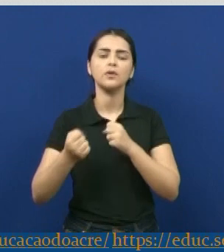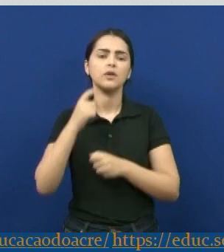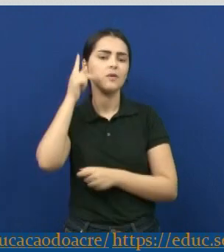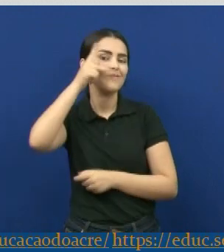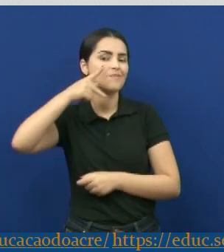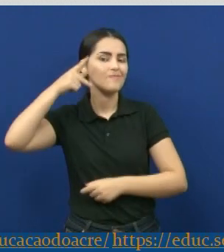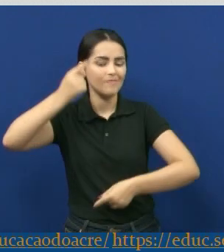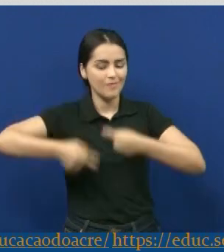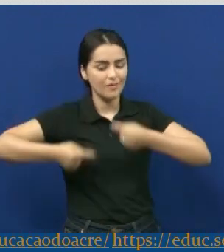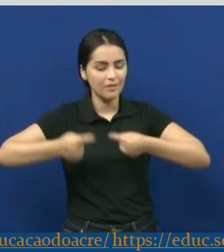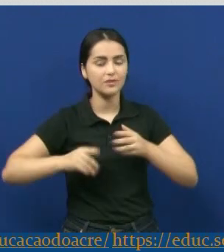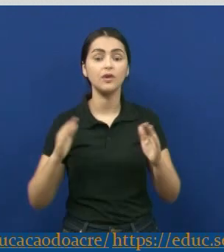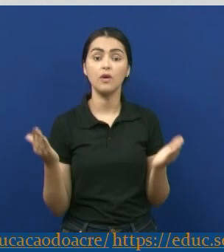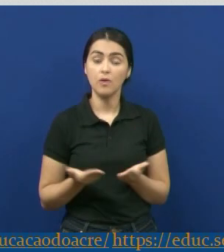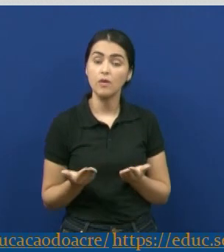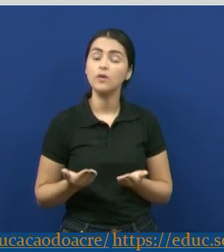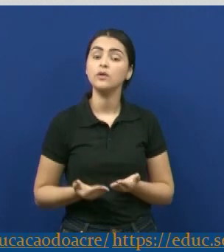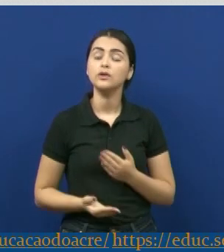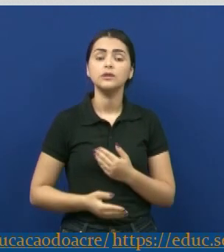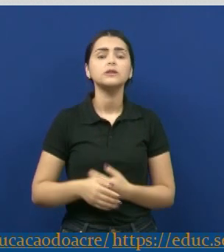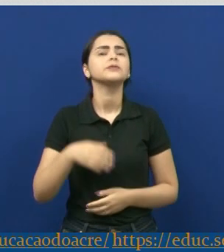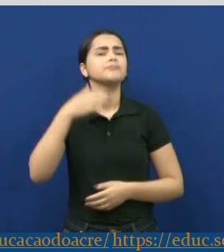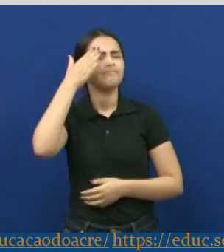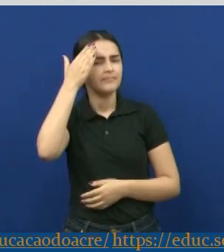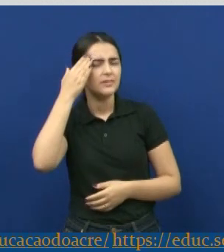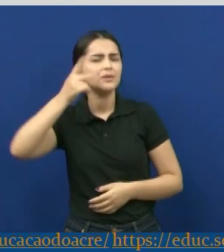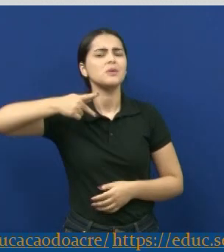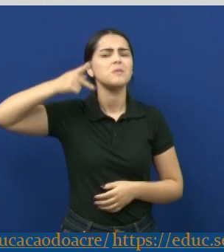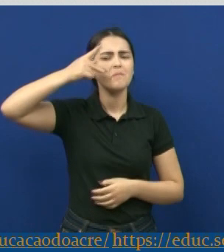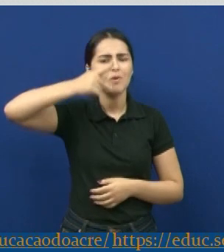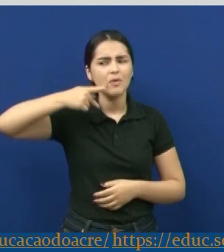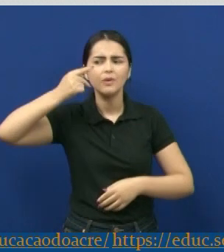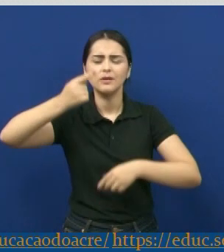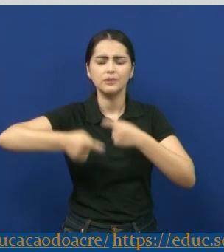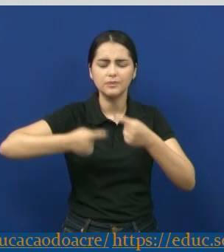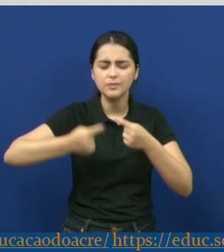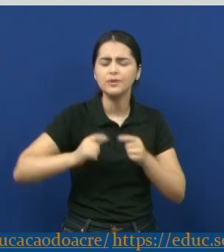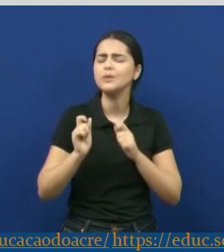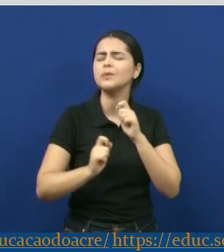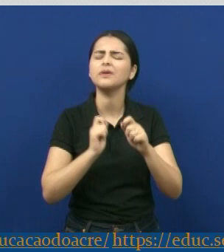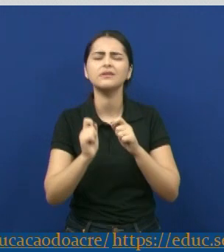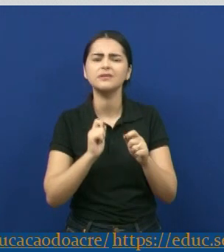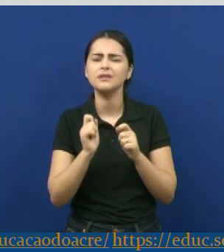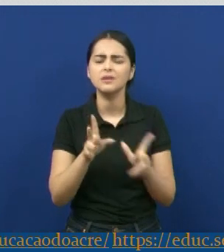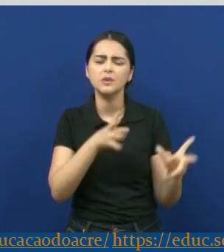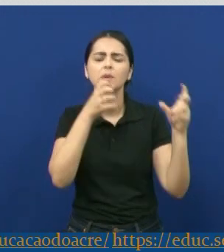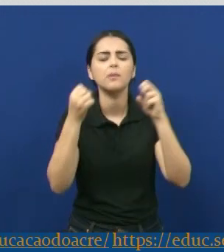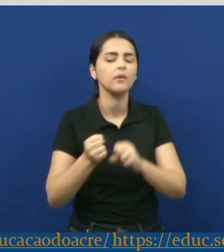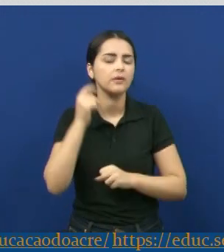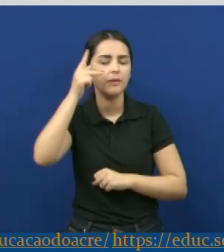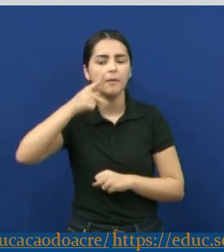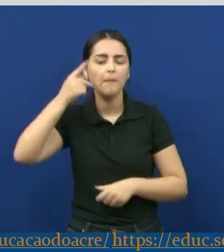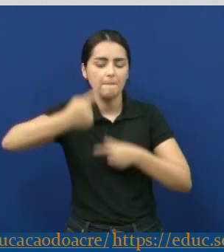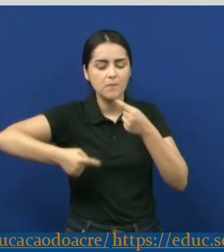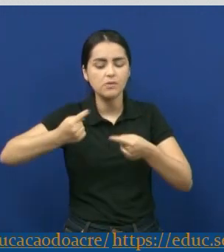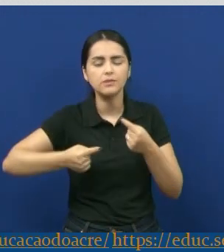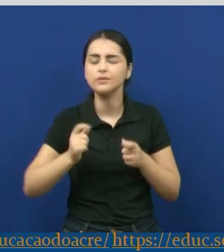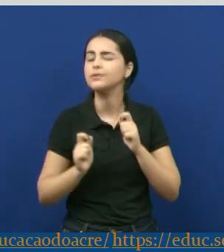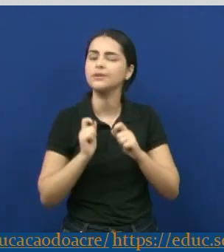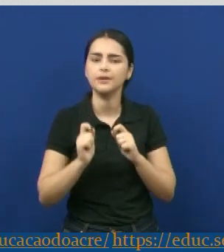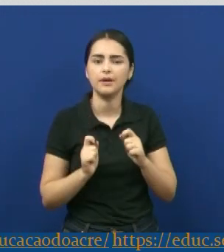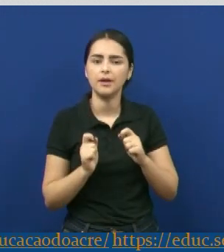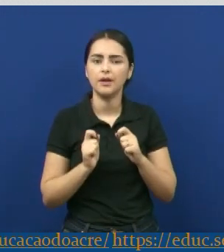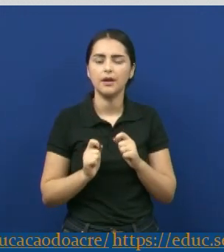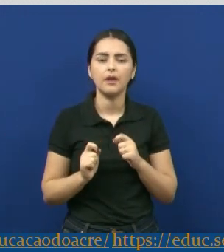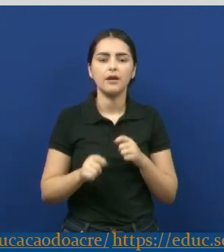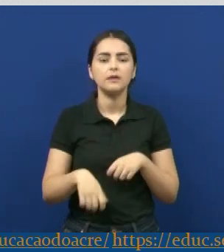Hoje falamos muito sobre a questão política, o poder político. O que seria o poder político, né? Olha só, quando se